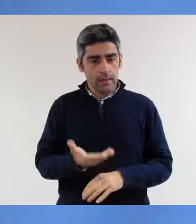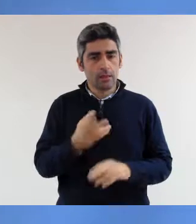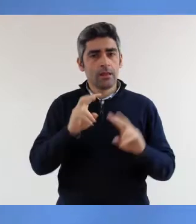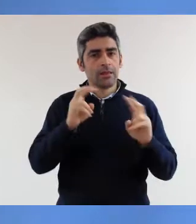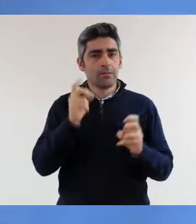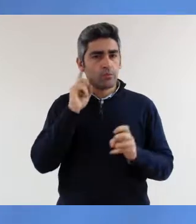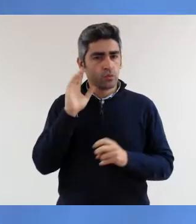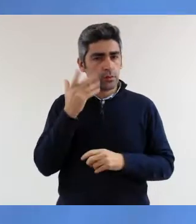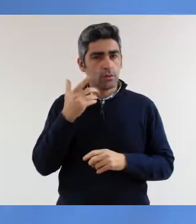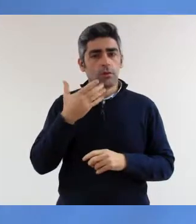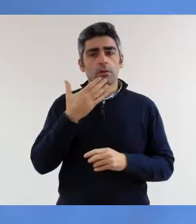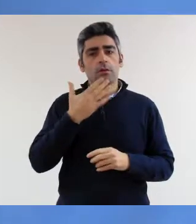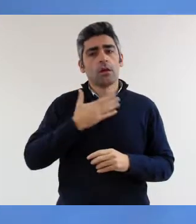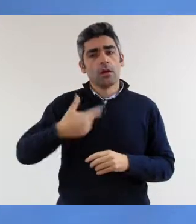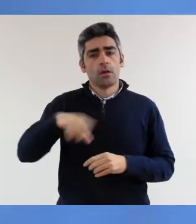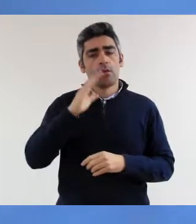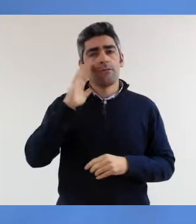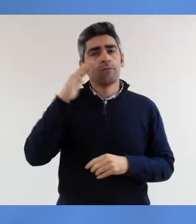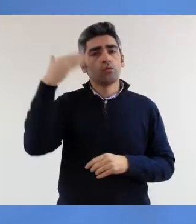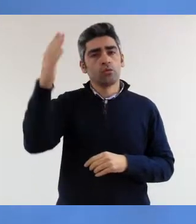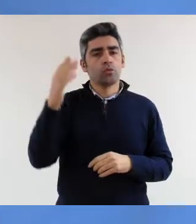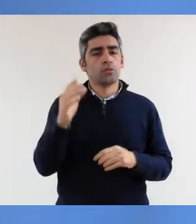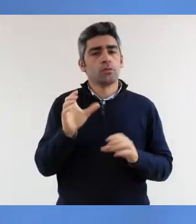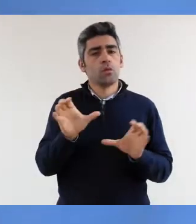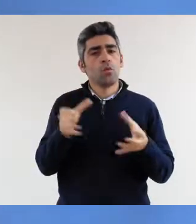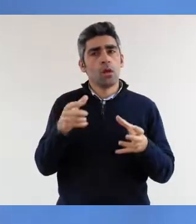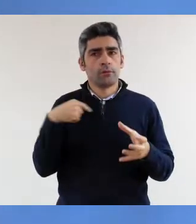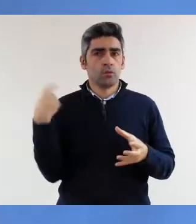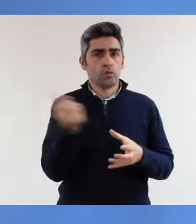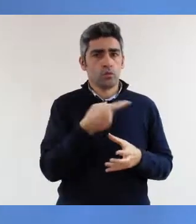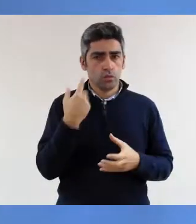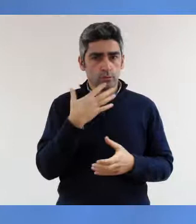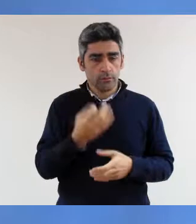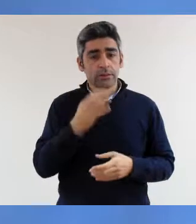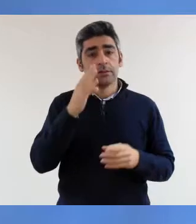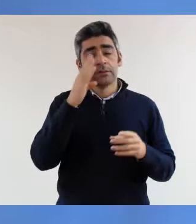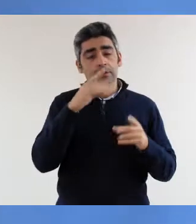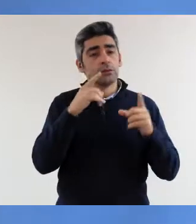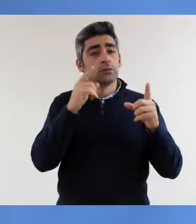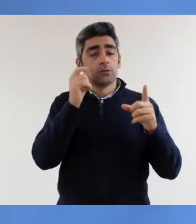civil que esta conferência sobre um tema crucial para o nosso futuro colectivo